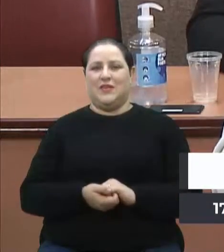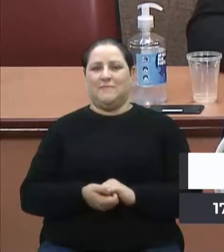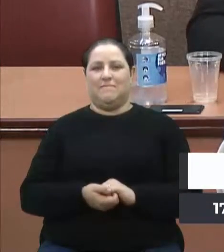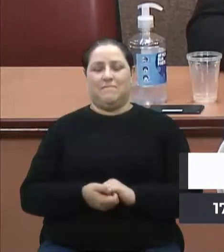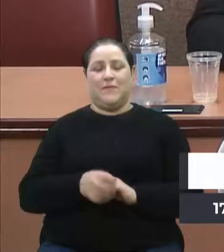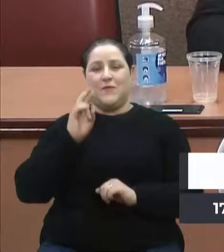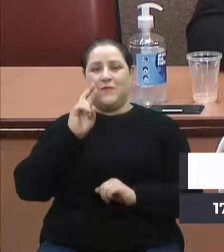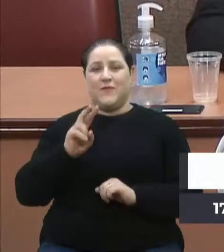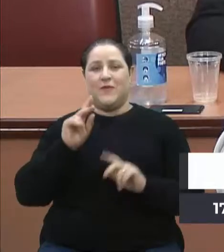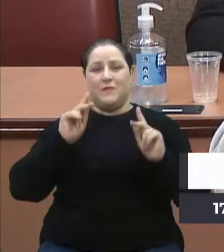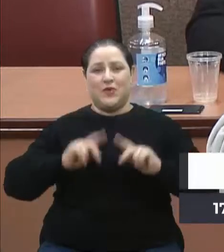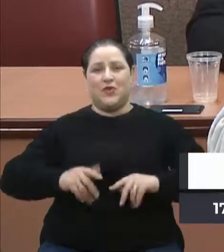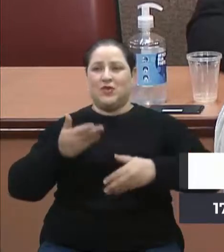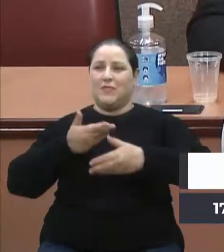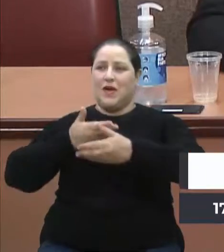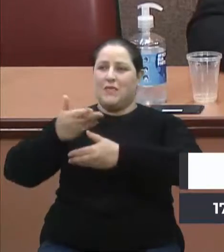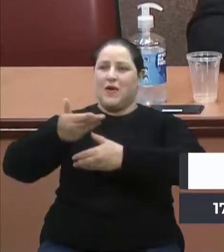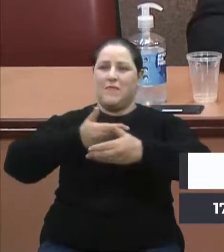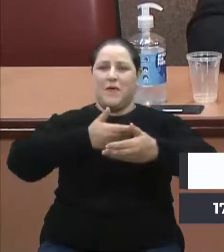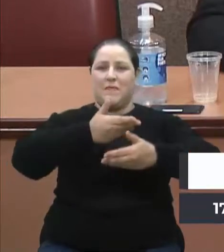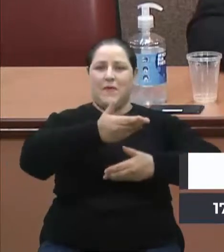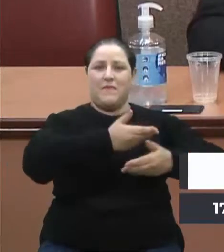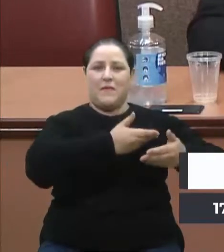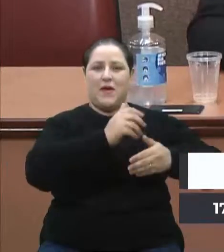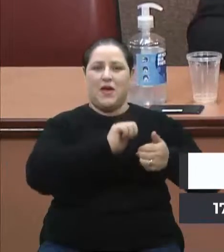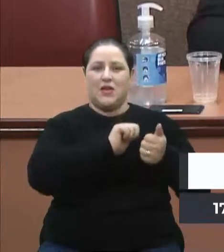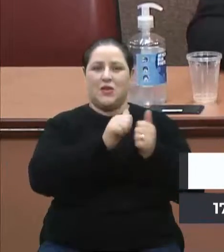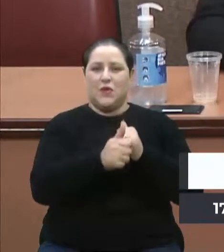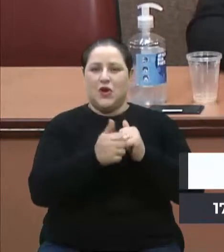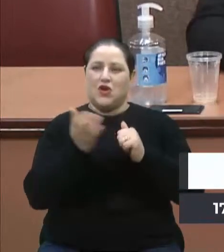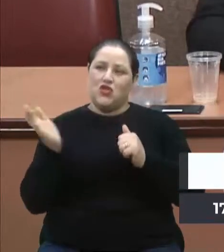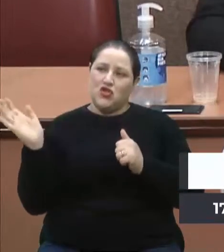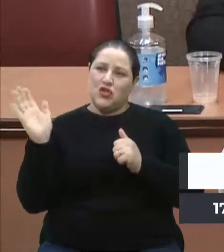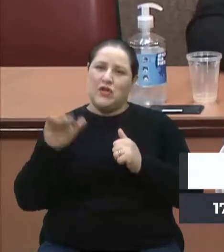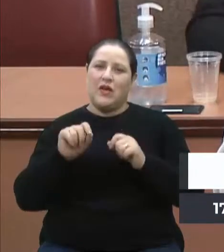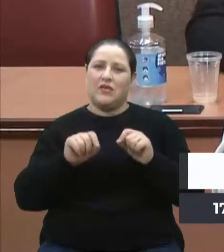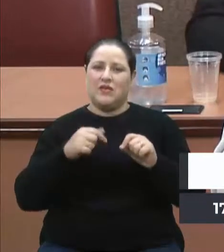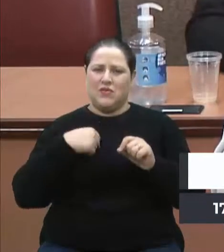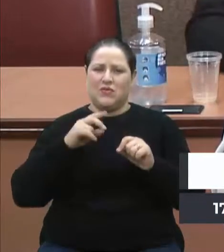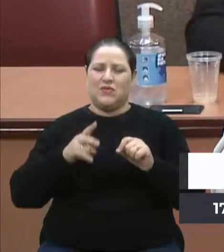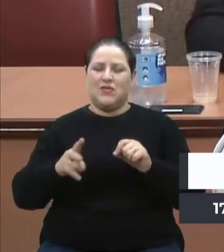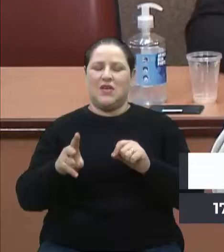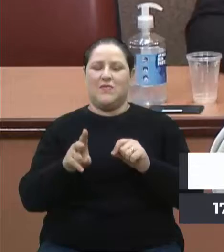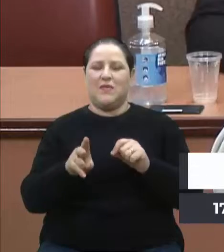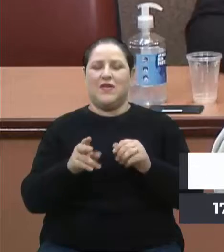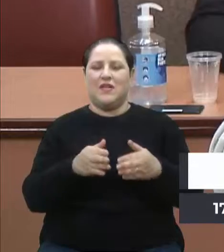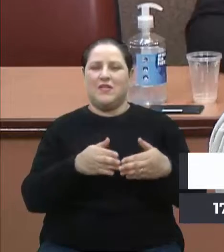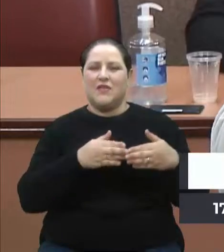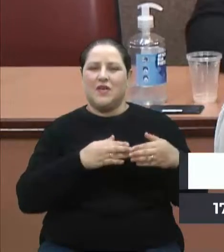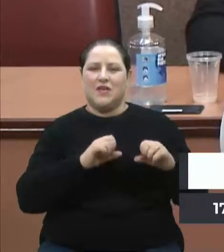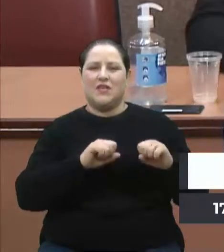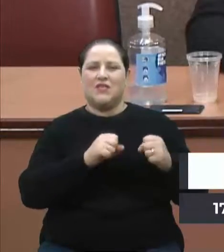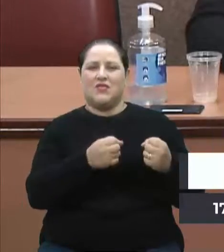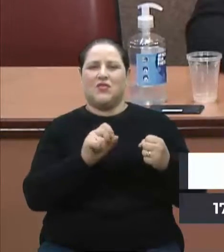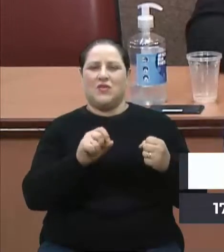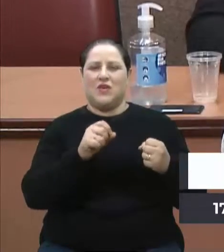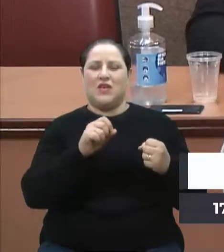interagindo e o esporte traz aquilo que o sempre defendi é lazer e muita